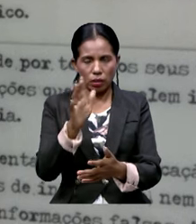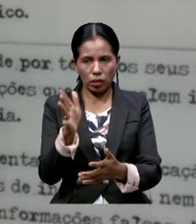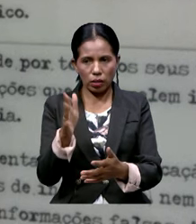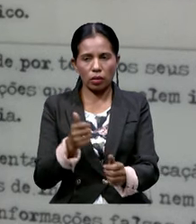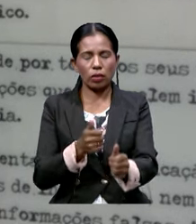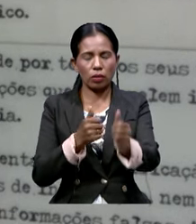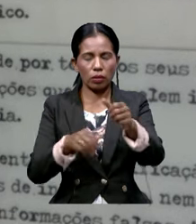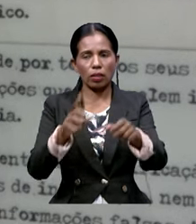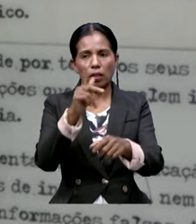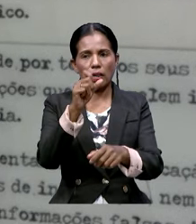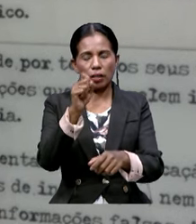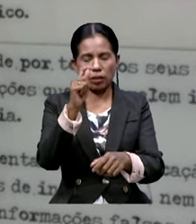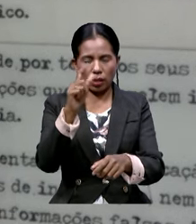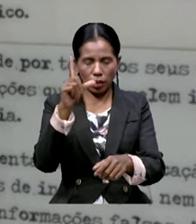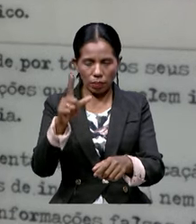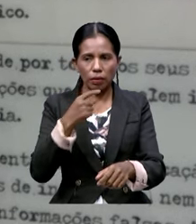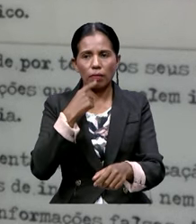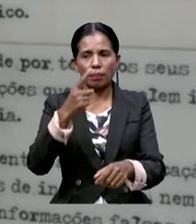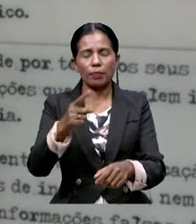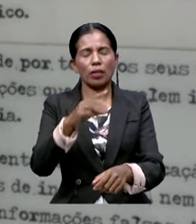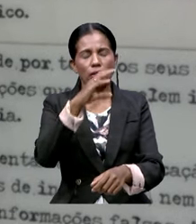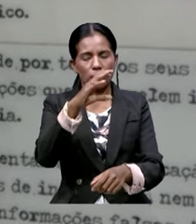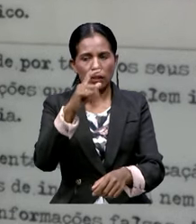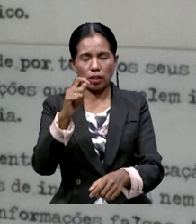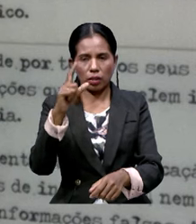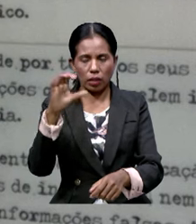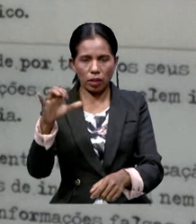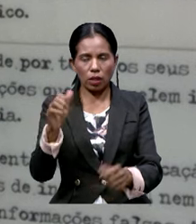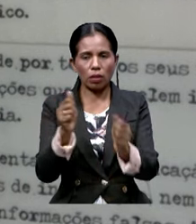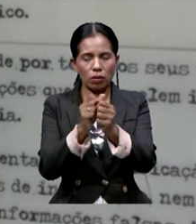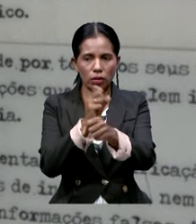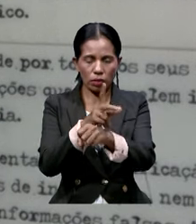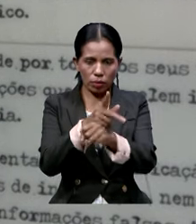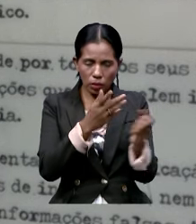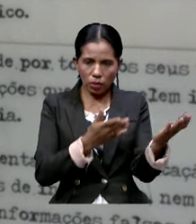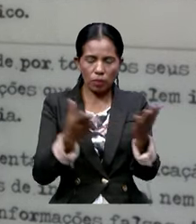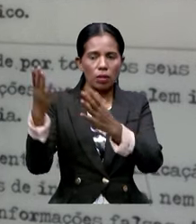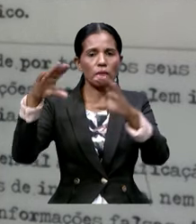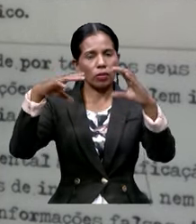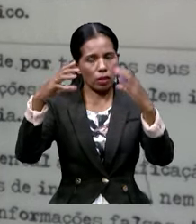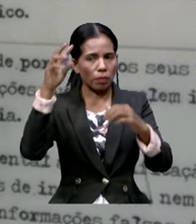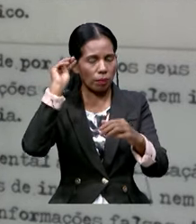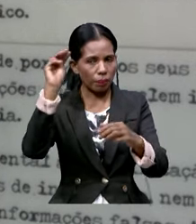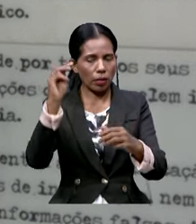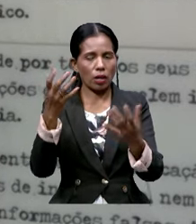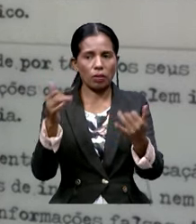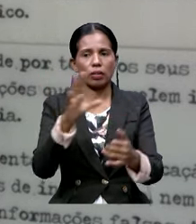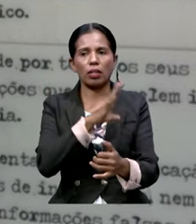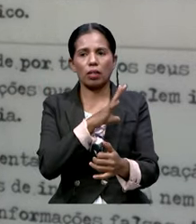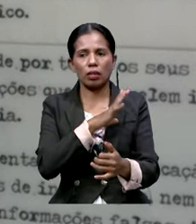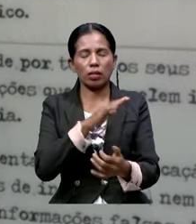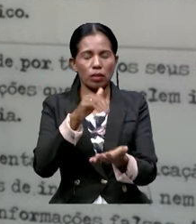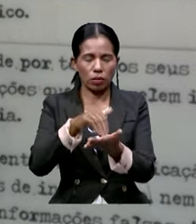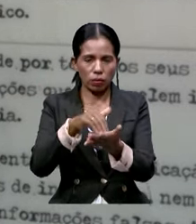trabalhador ser, que é este nos propõe, Câmara de Comércio nos concorda, ou se fope, e logo o Conselho Ministro, agora, pendente dela, também se é em estudo do